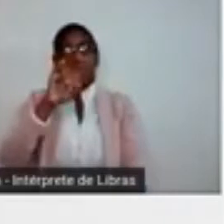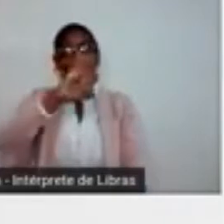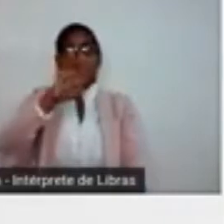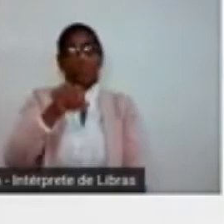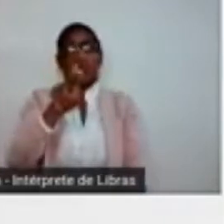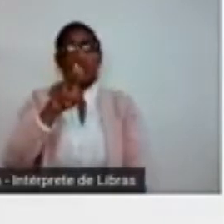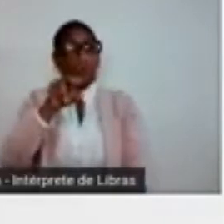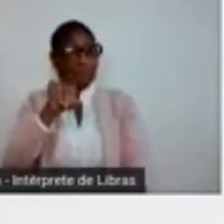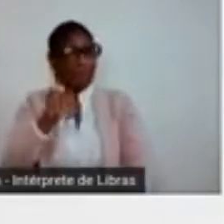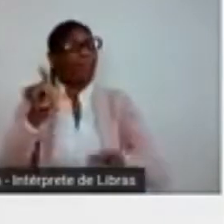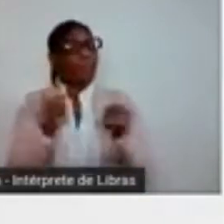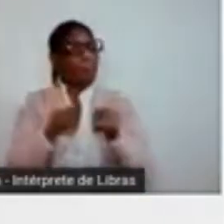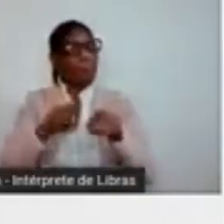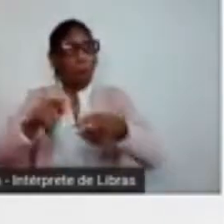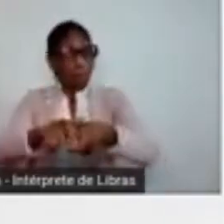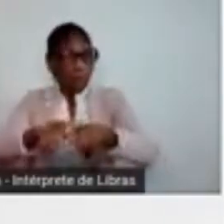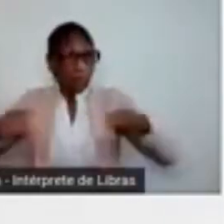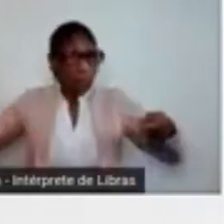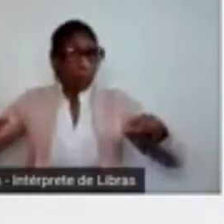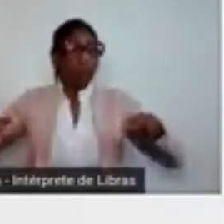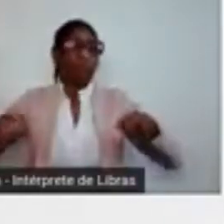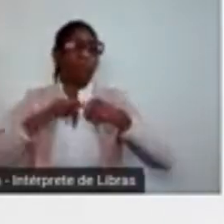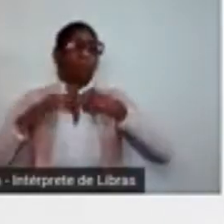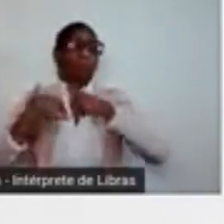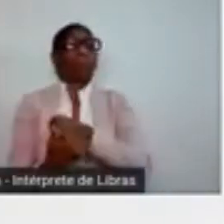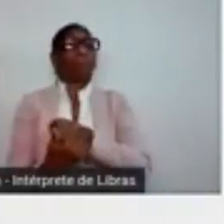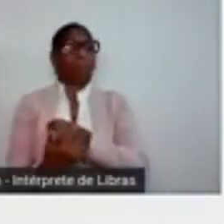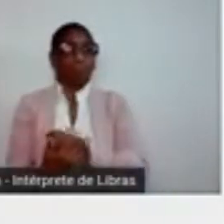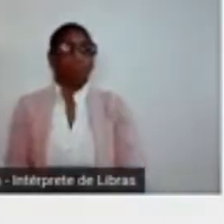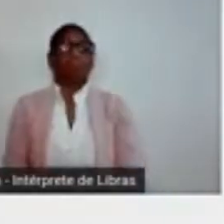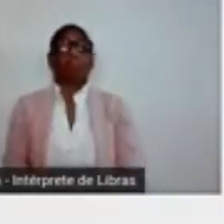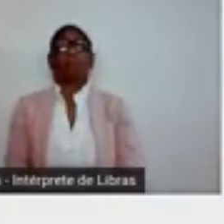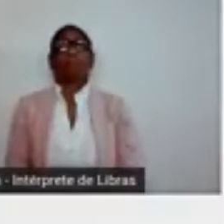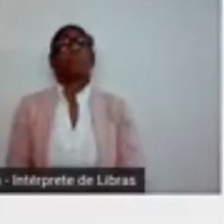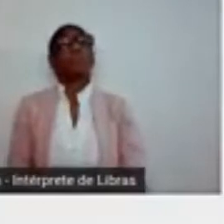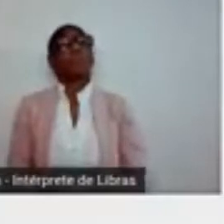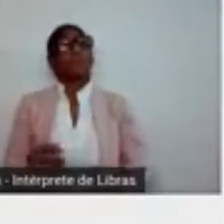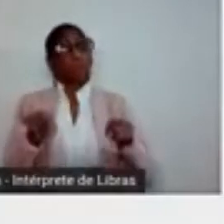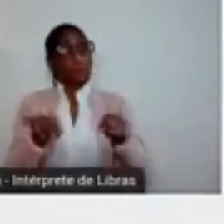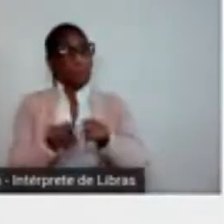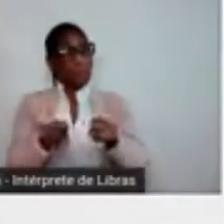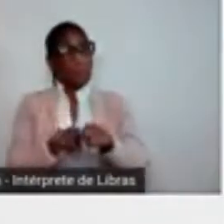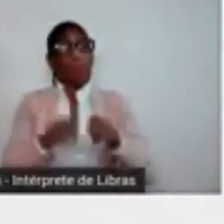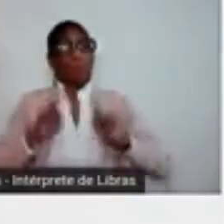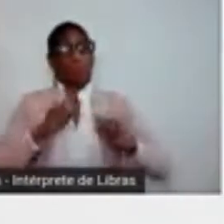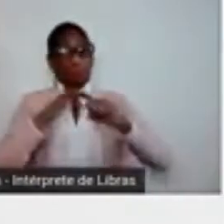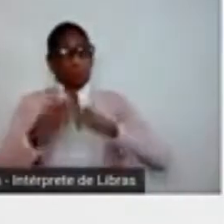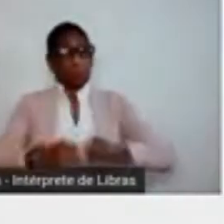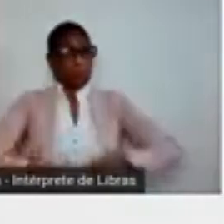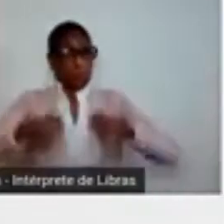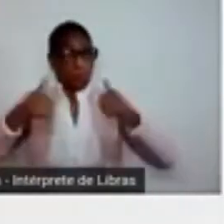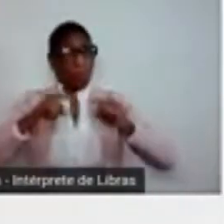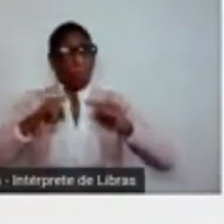dessas regiões, também aumentou o número de casos ativos em relação aos casos recuperados, e está inserido dentro desse contexto